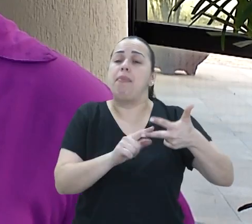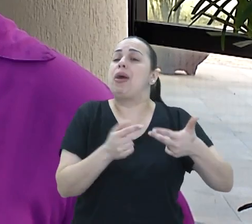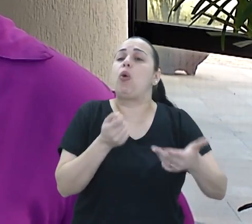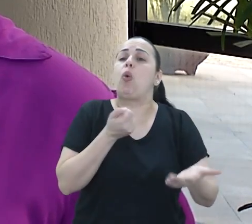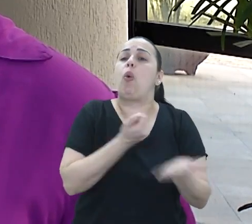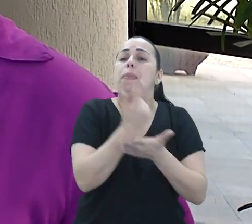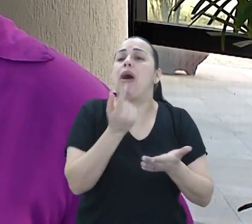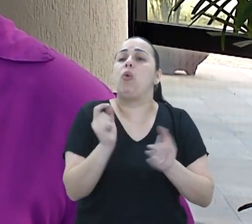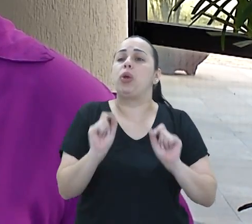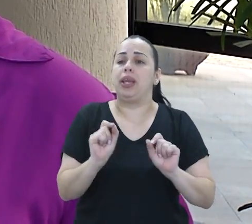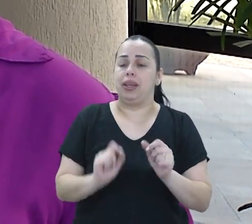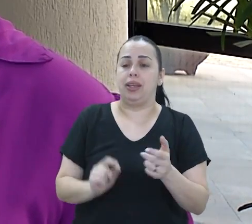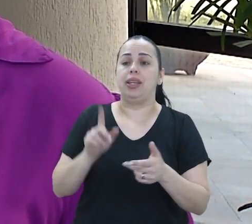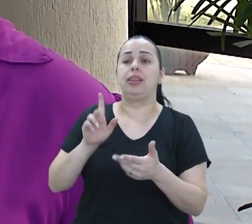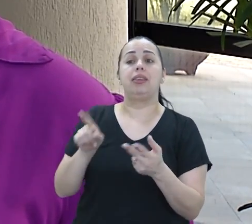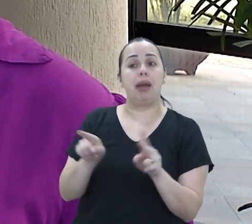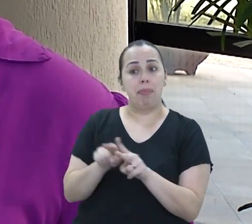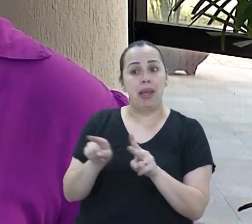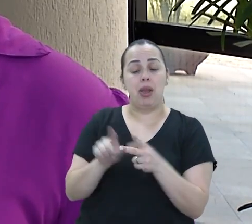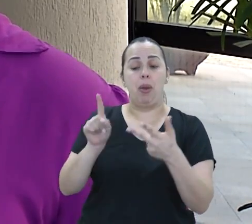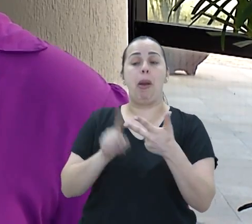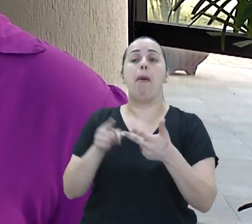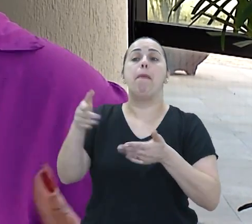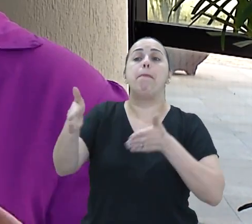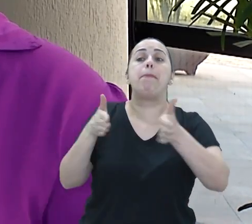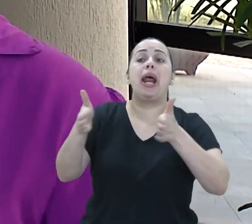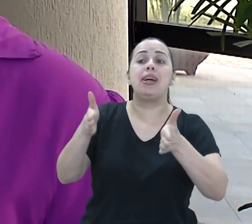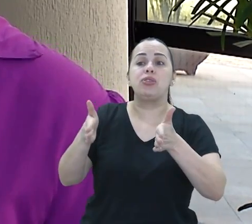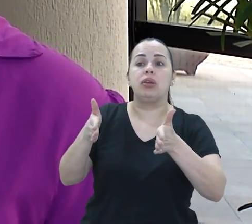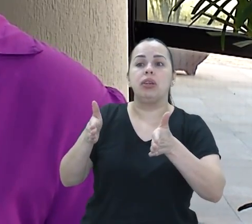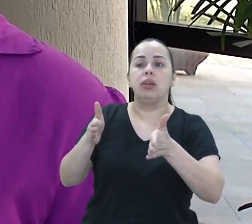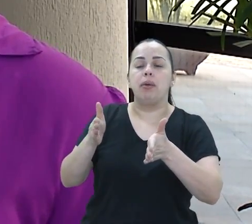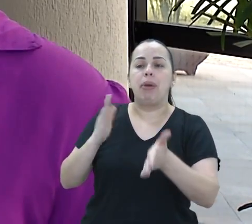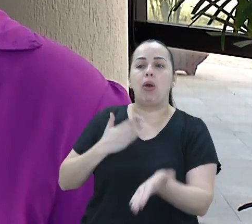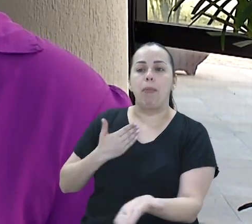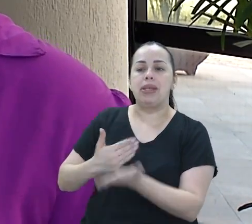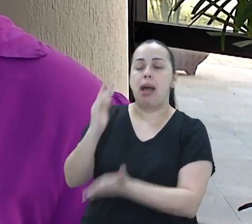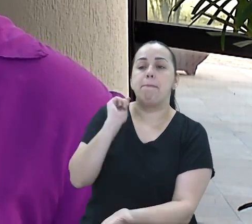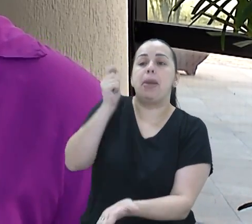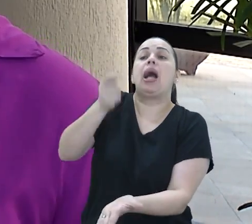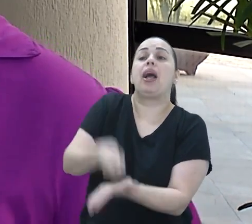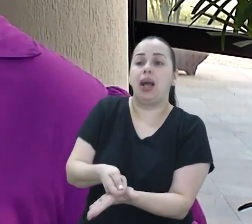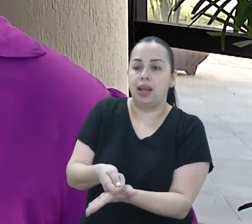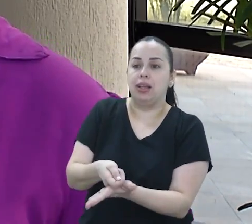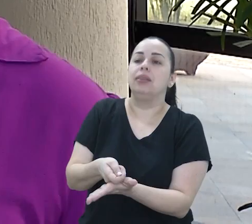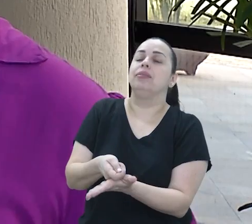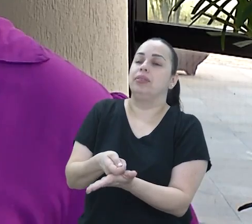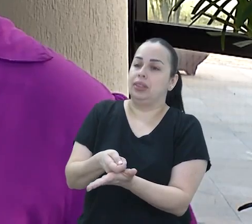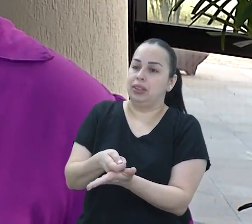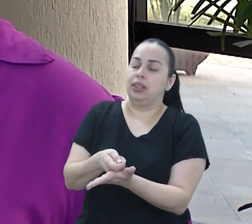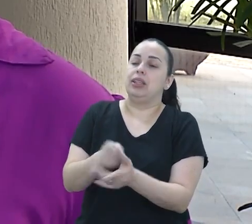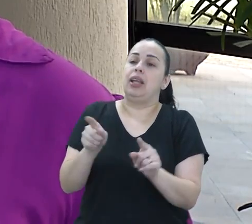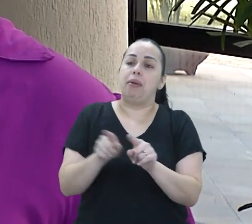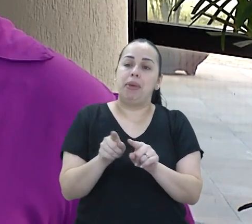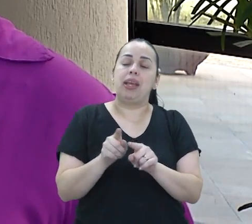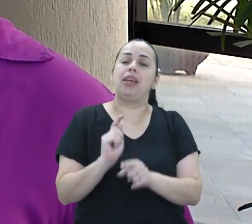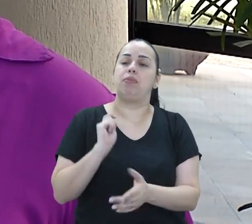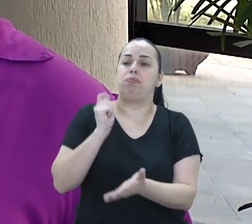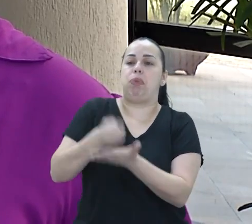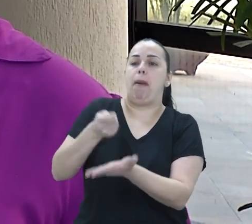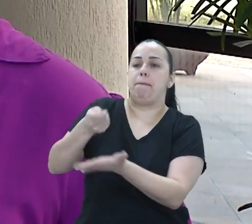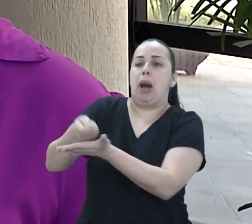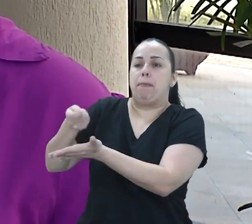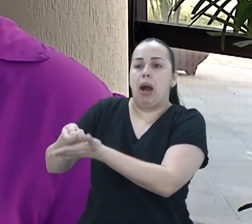comprar matéria-prima, é para comprar mercadoria e o prazo, que ela também vai começar a ver retorno